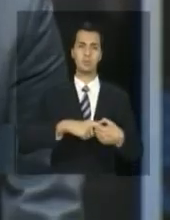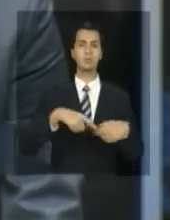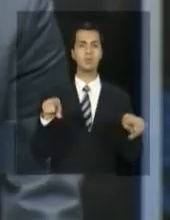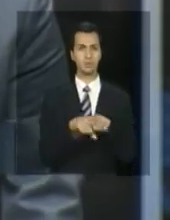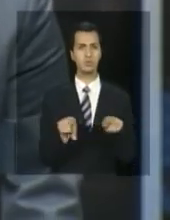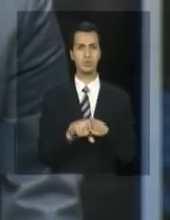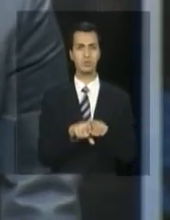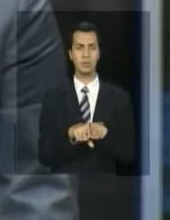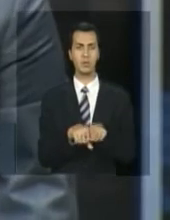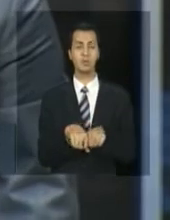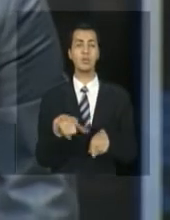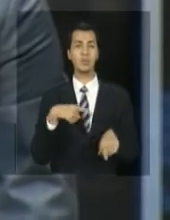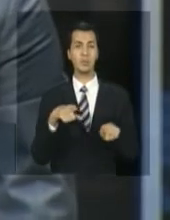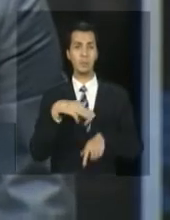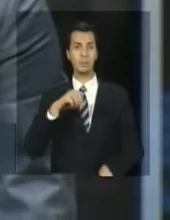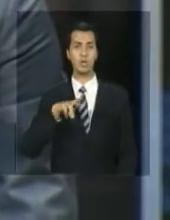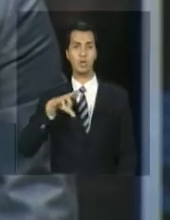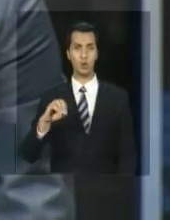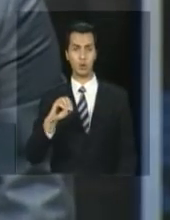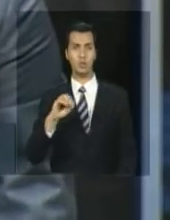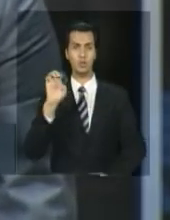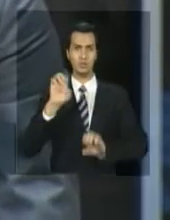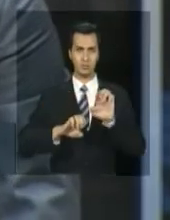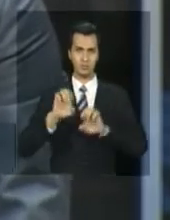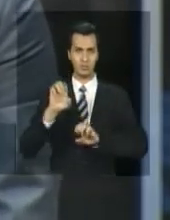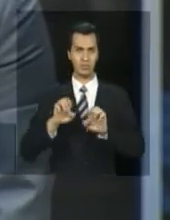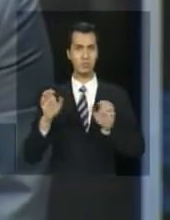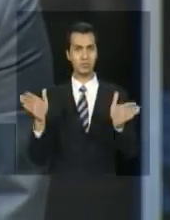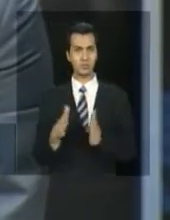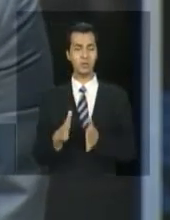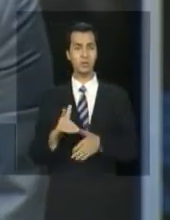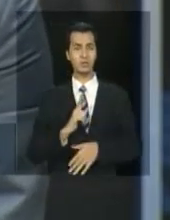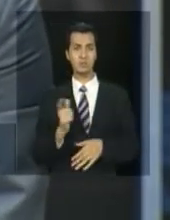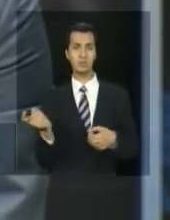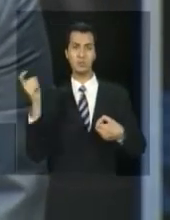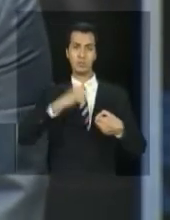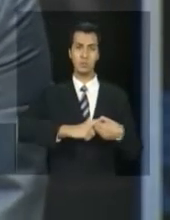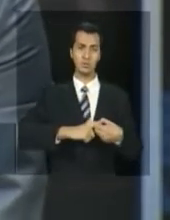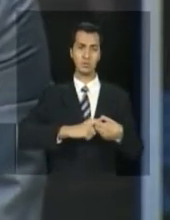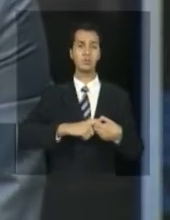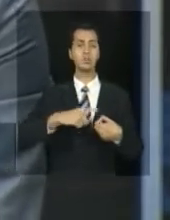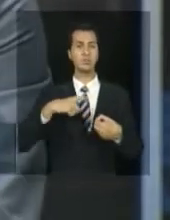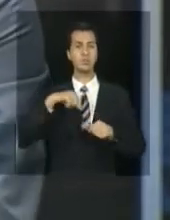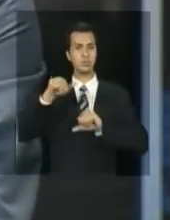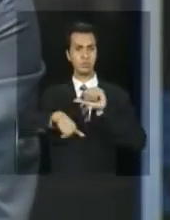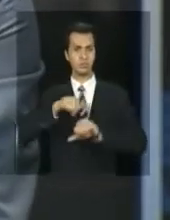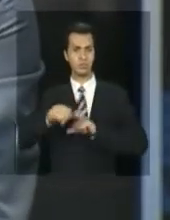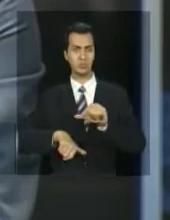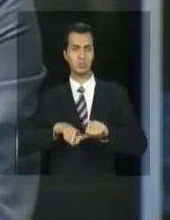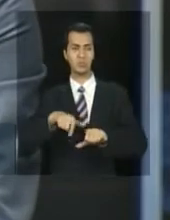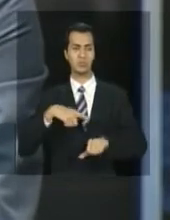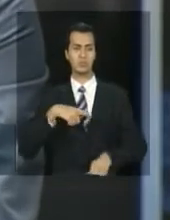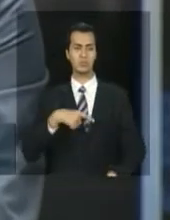os microempreendedores individuais, a faixa de enquadramento foi corrigida